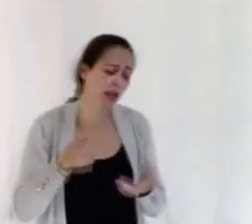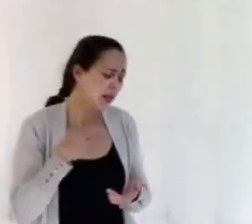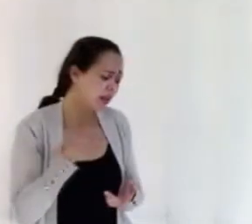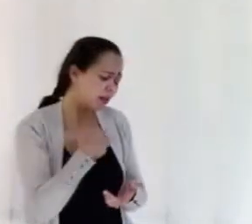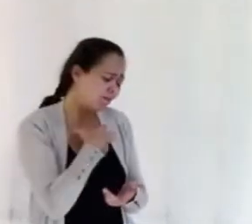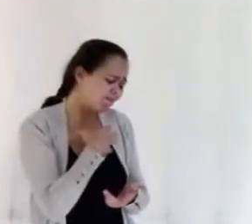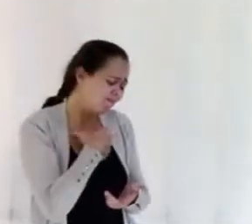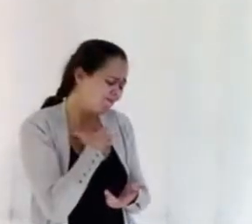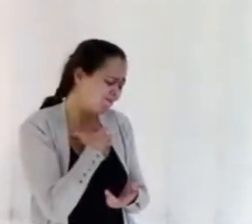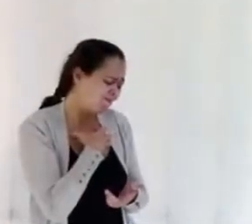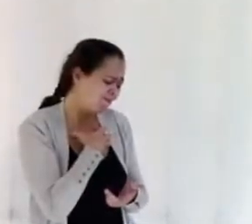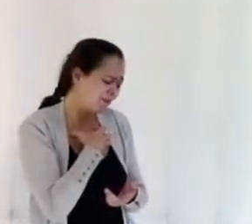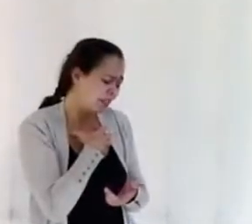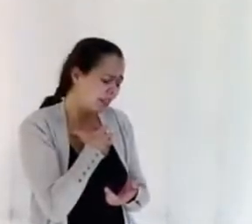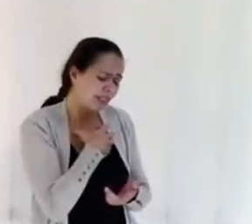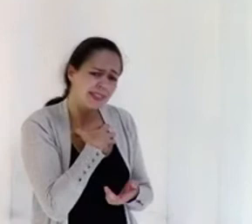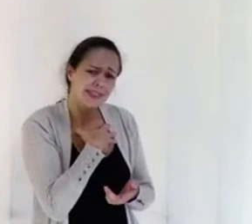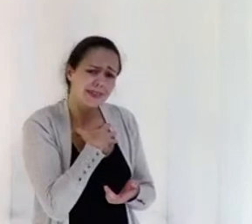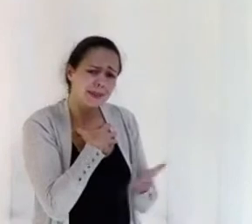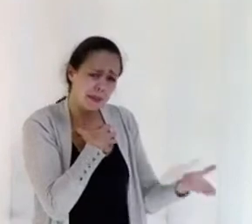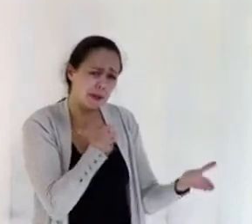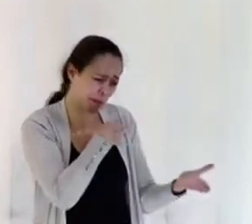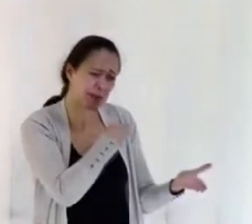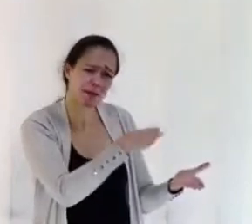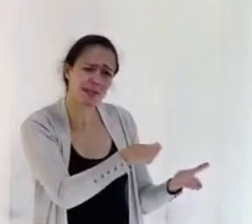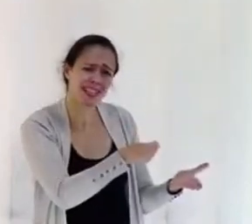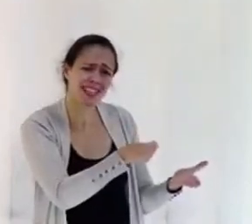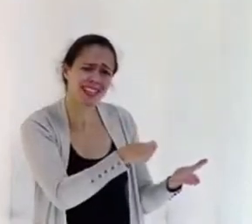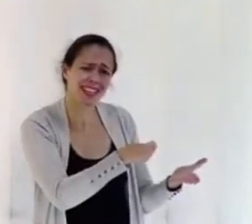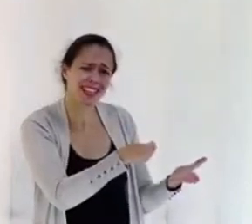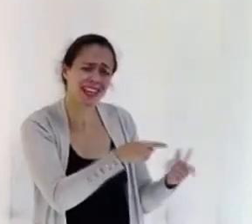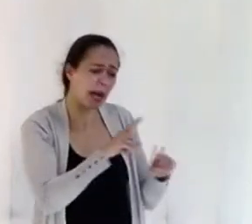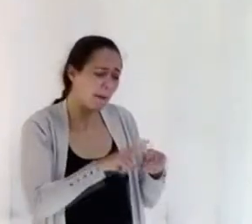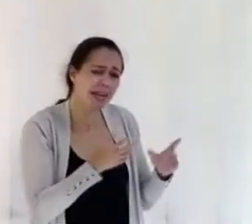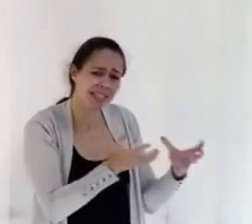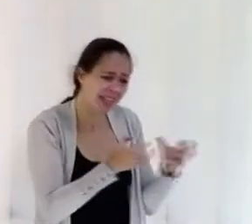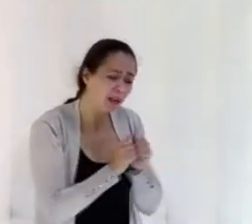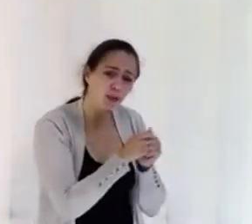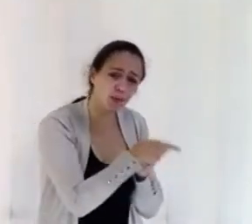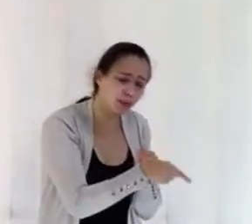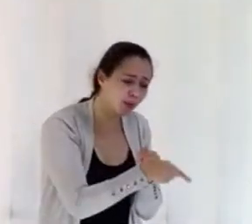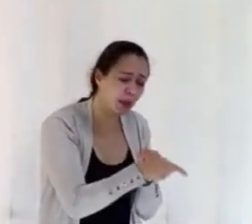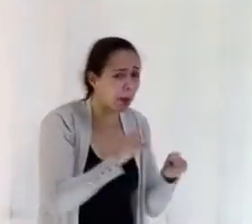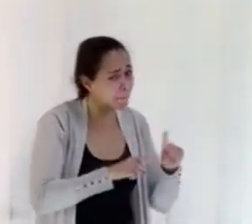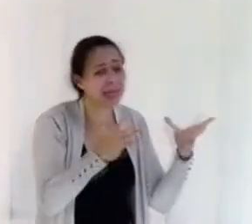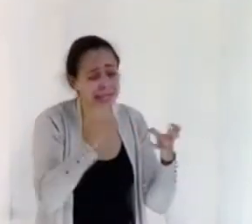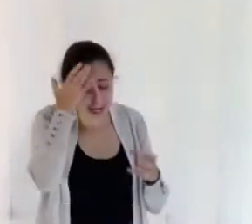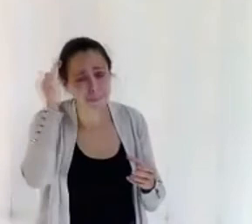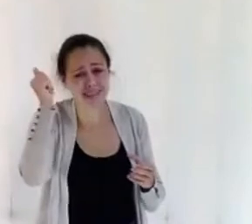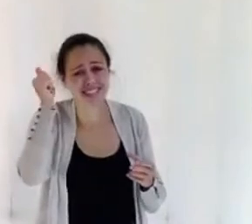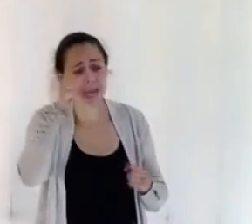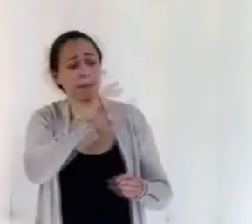mas ao mesmo tempo com alegria, com responsabilidade, porque Deus nos deu essa missão. Quantas vezes nós deixamos a